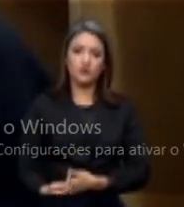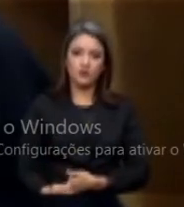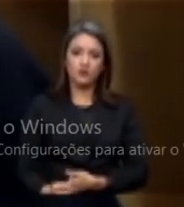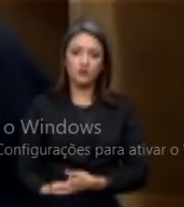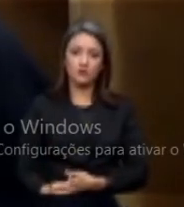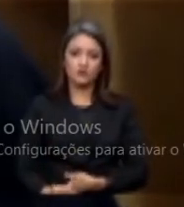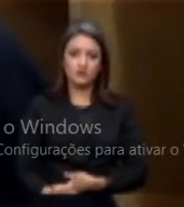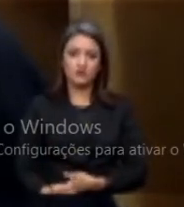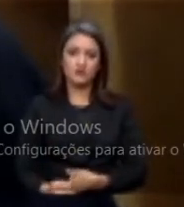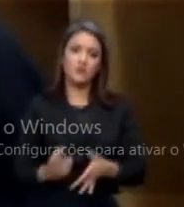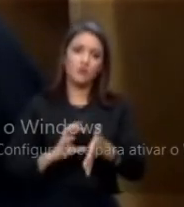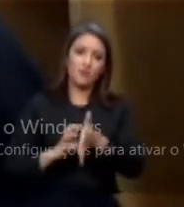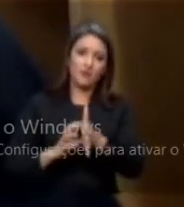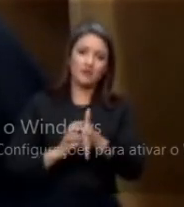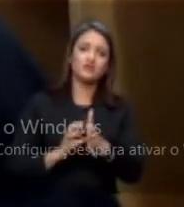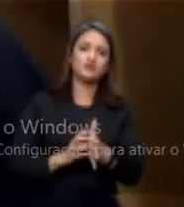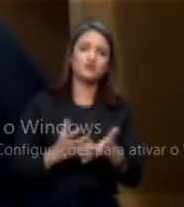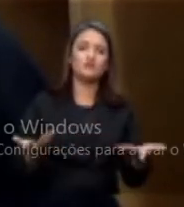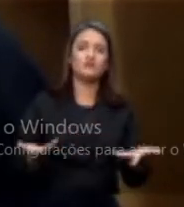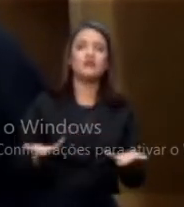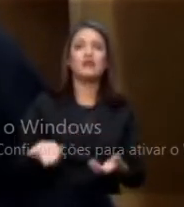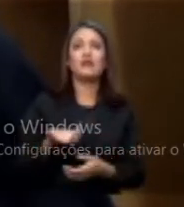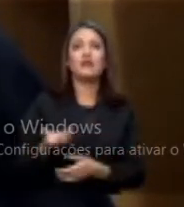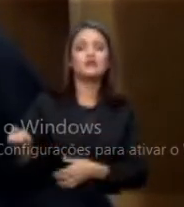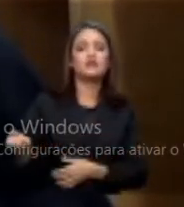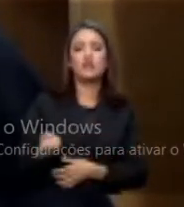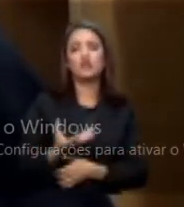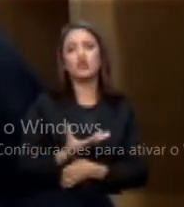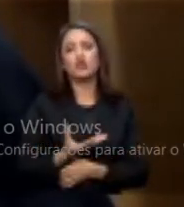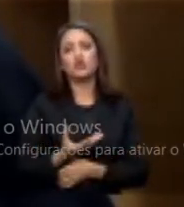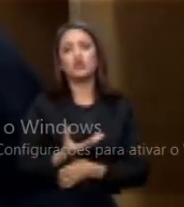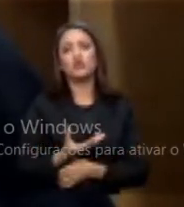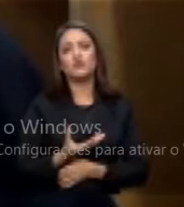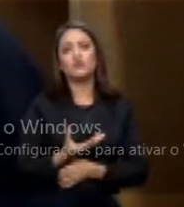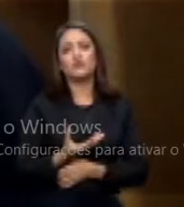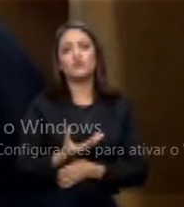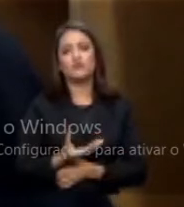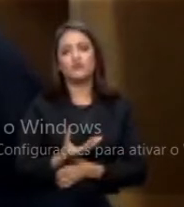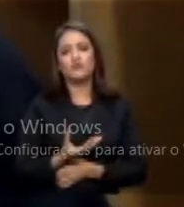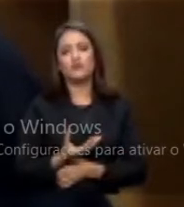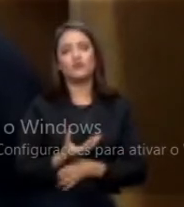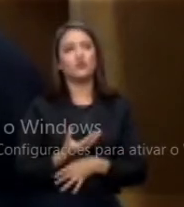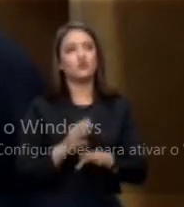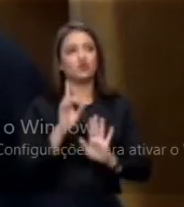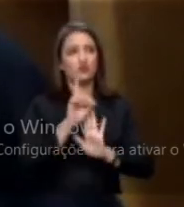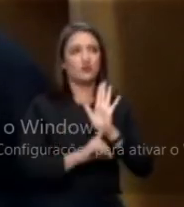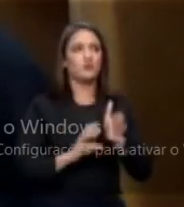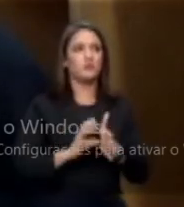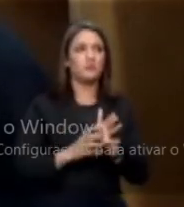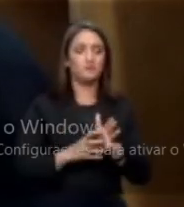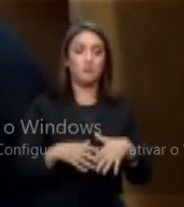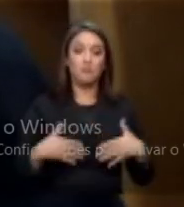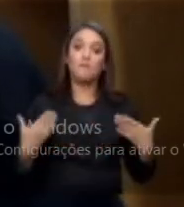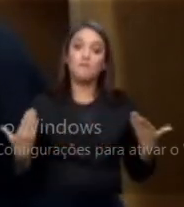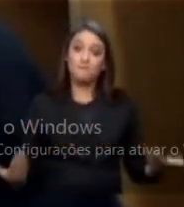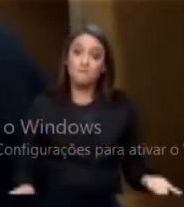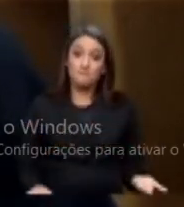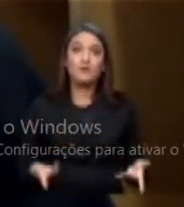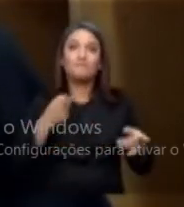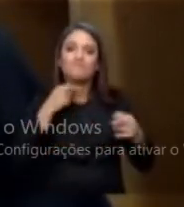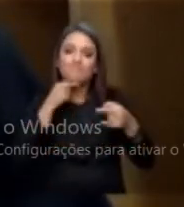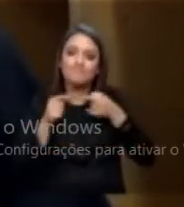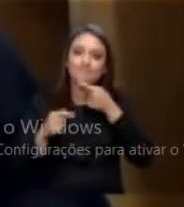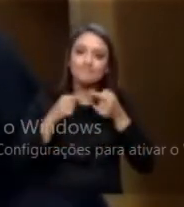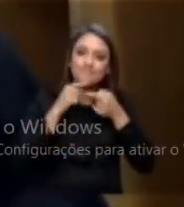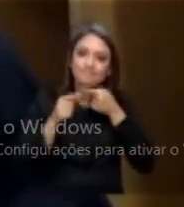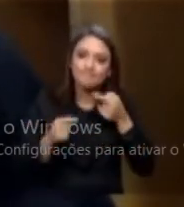optam por adotar esse novo arranjo de direito partidário. Então, essa incerteza